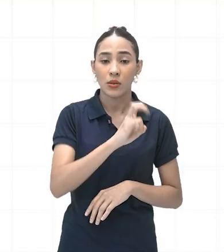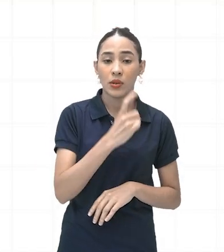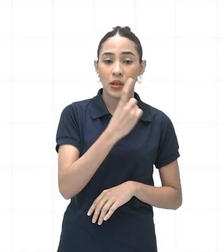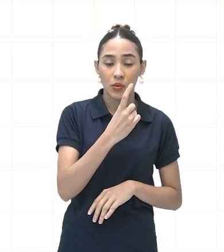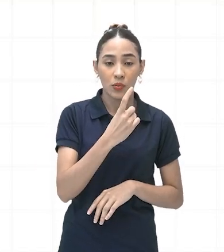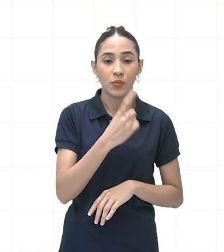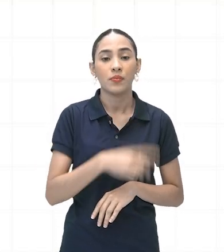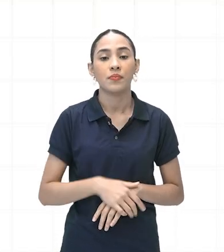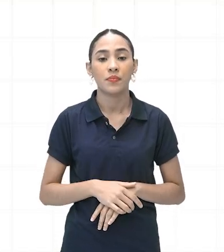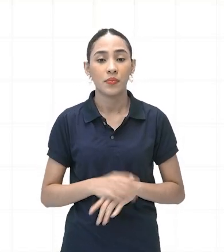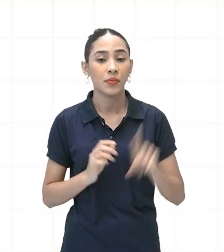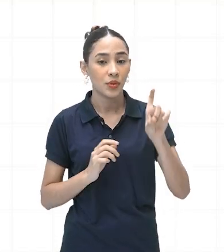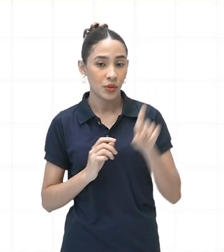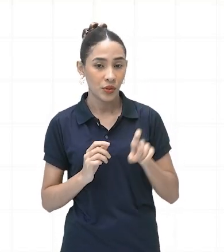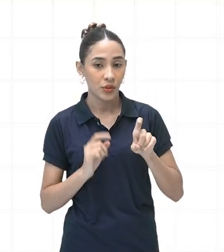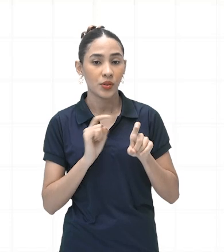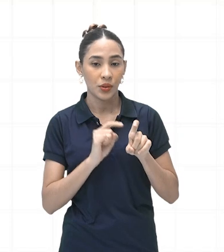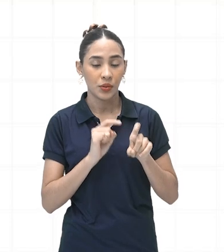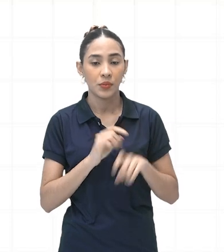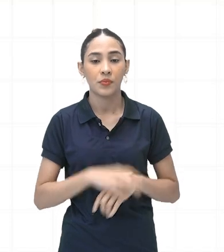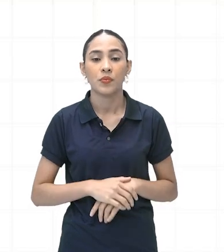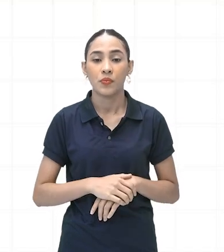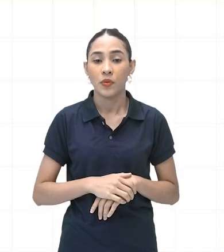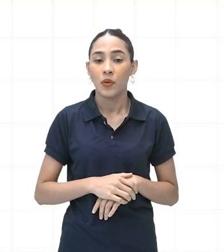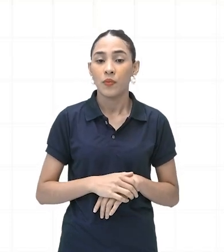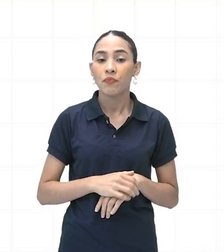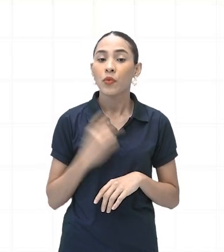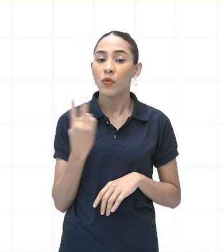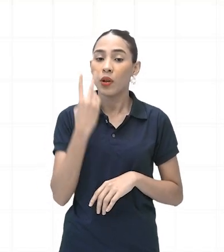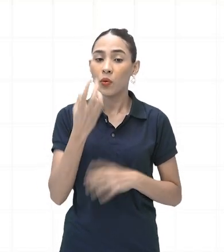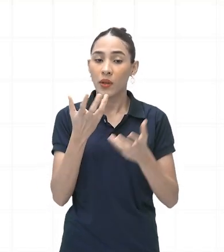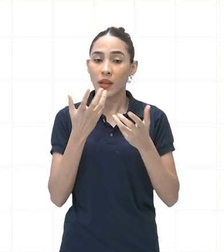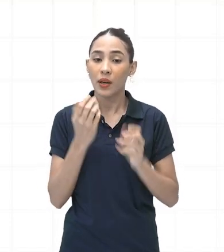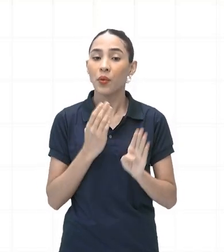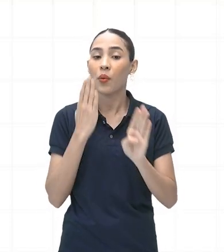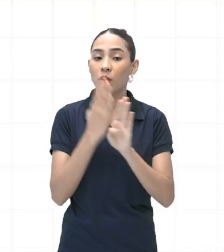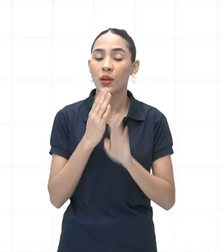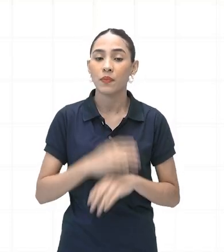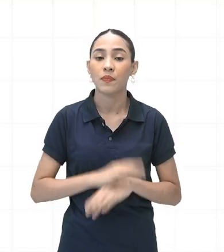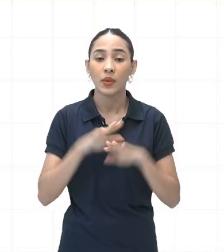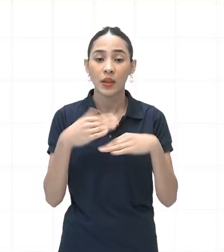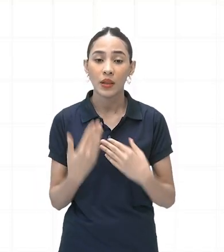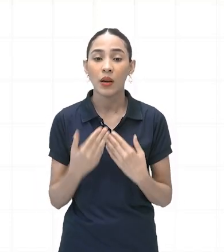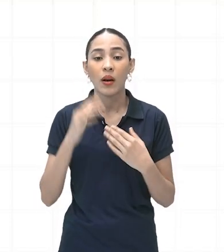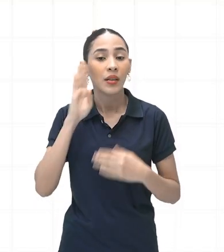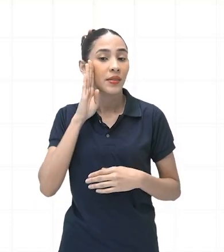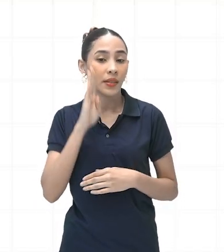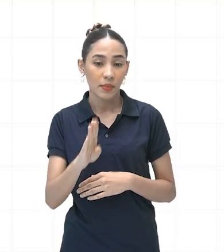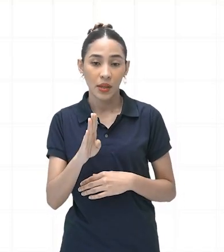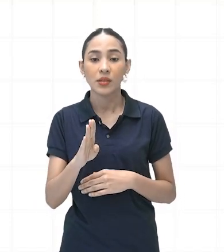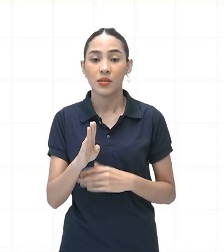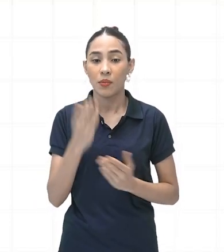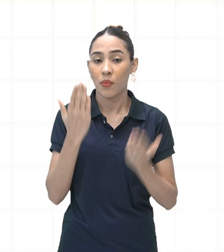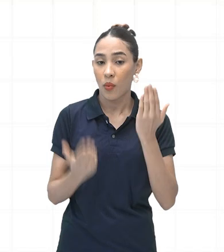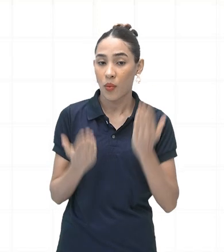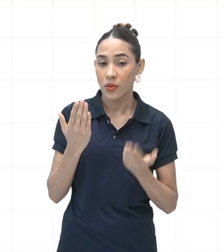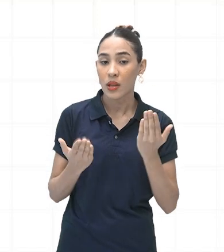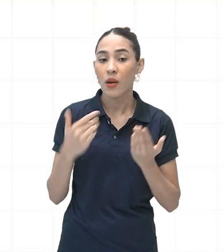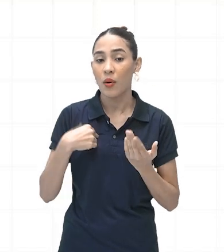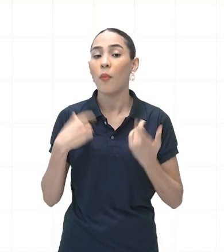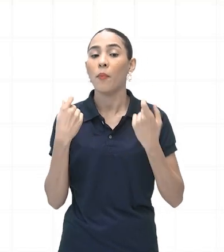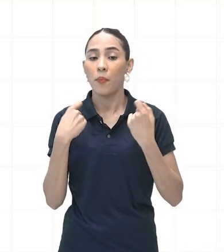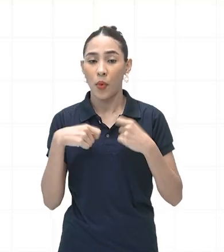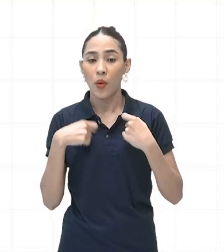de 51 para o valor que eu quero descobrir, certo? Então, quando as grandezas são diretamente proporcionais, eu